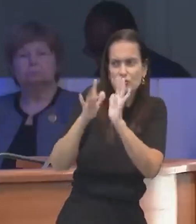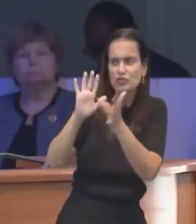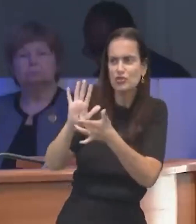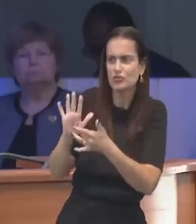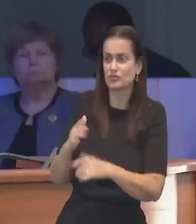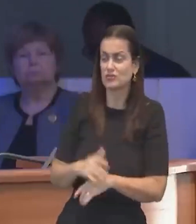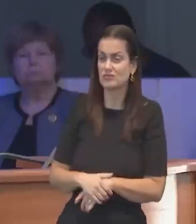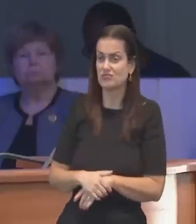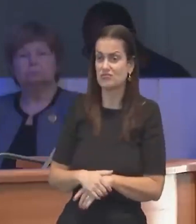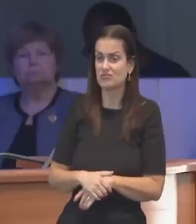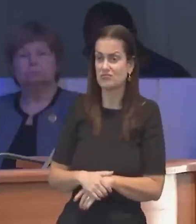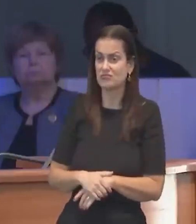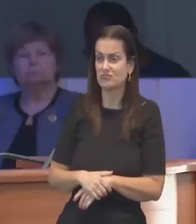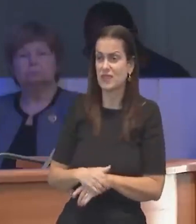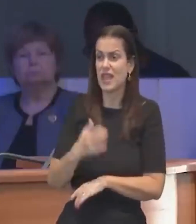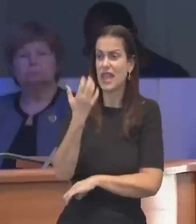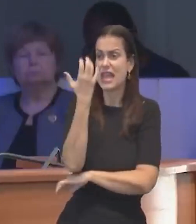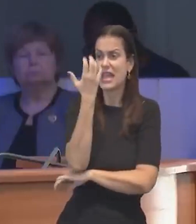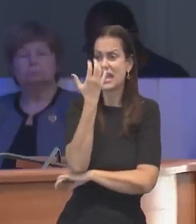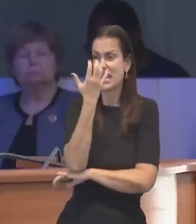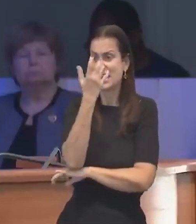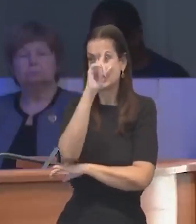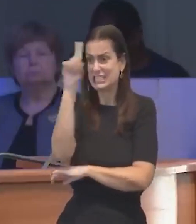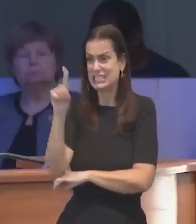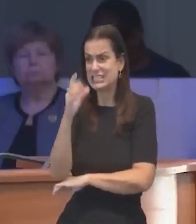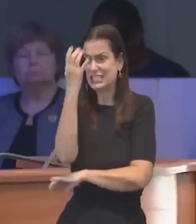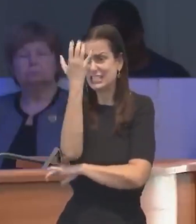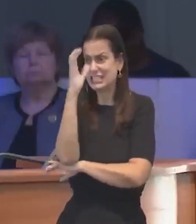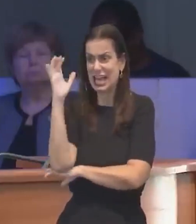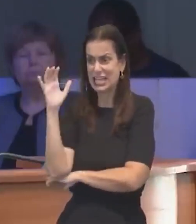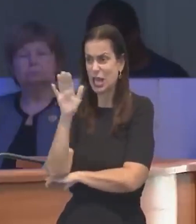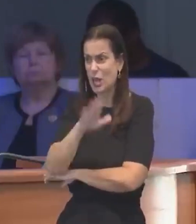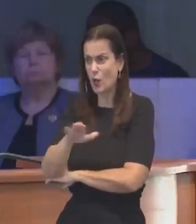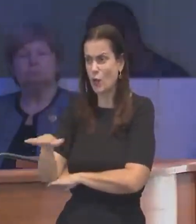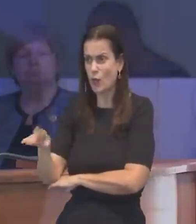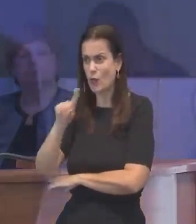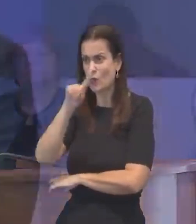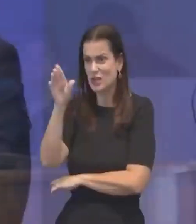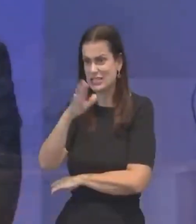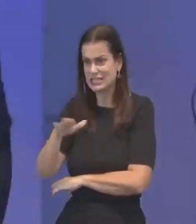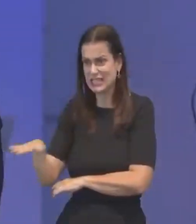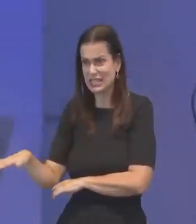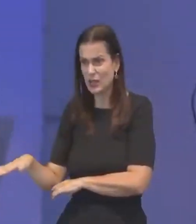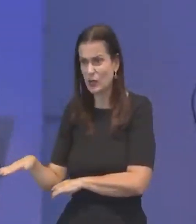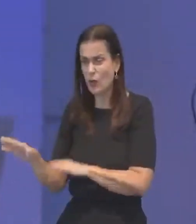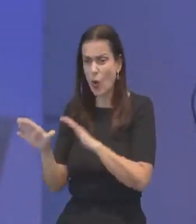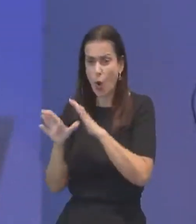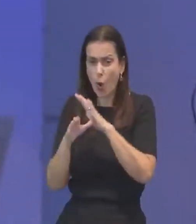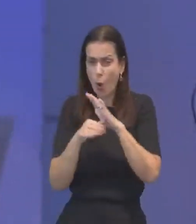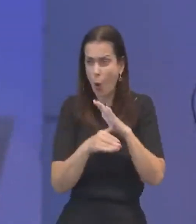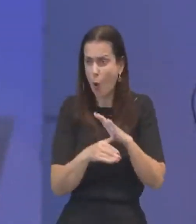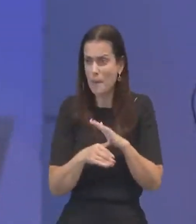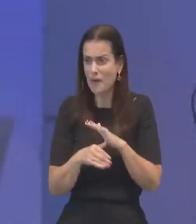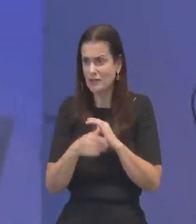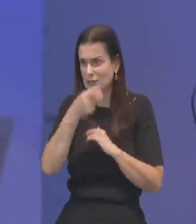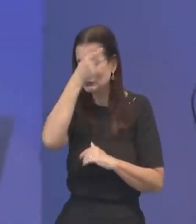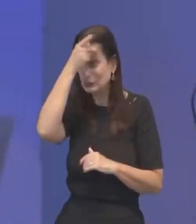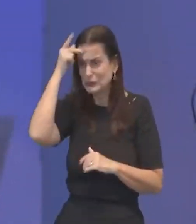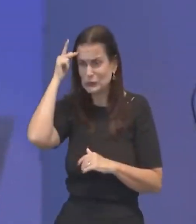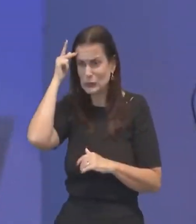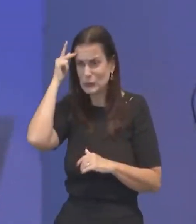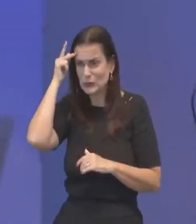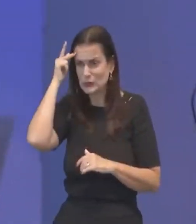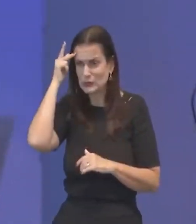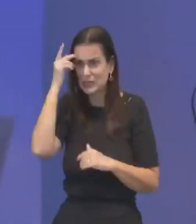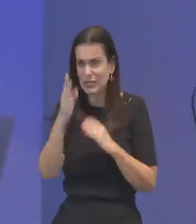Zaqueu, embora estava roubando as pessoas no seu tempo, naquela comunidade, ao